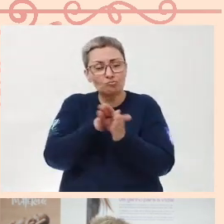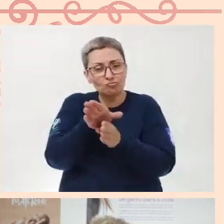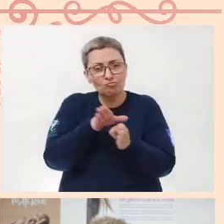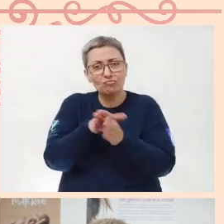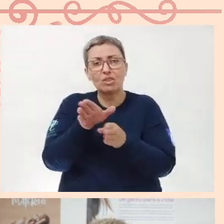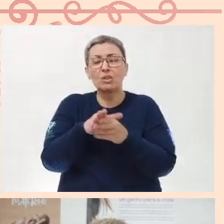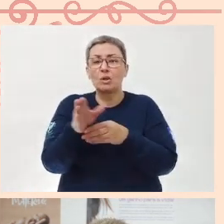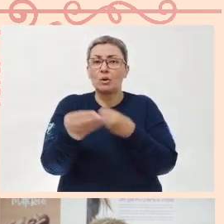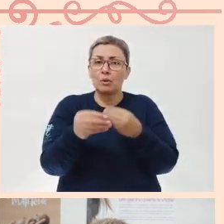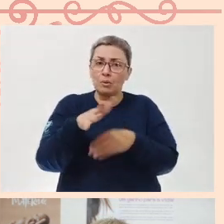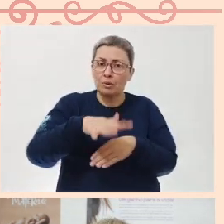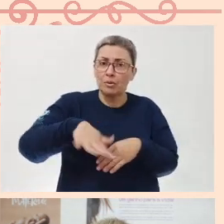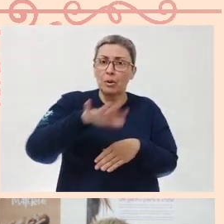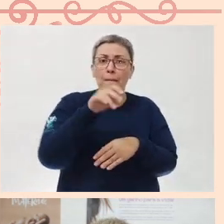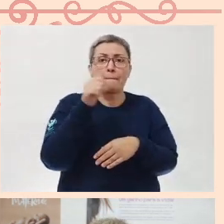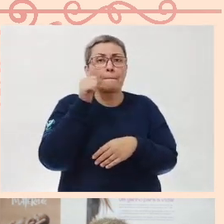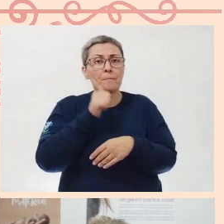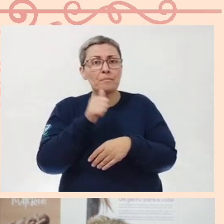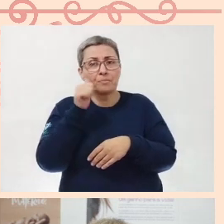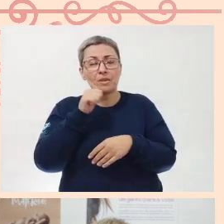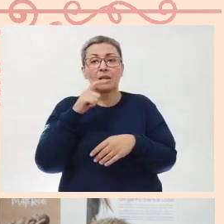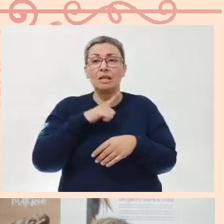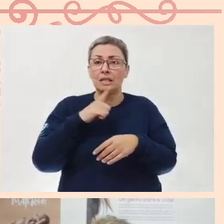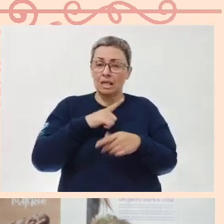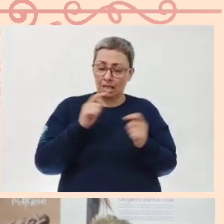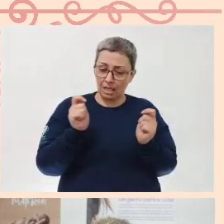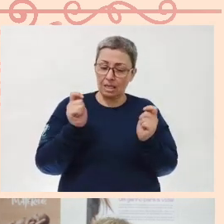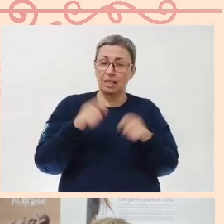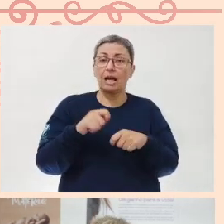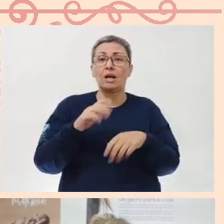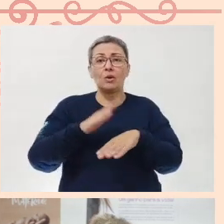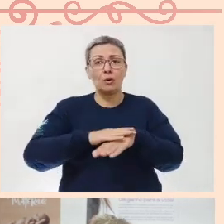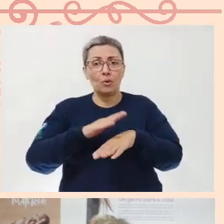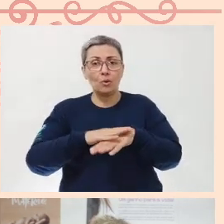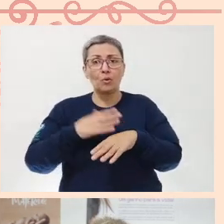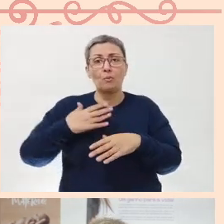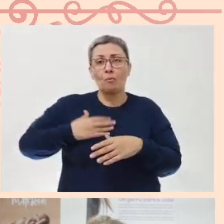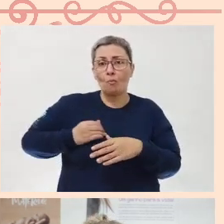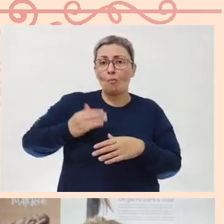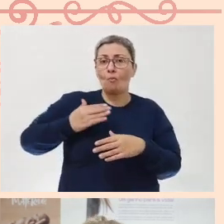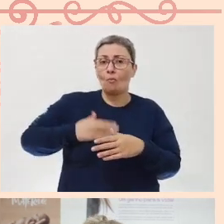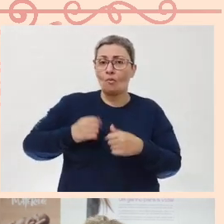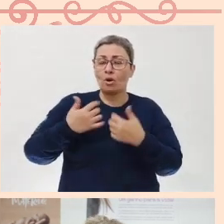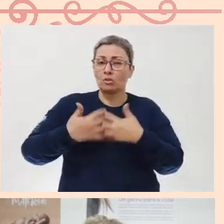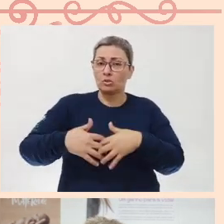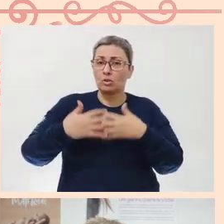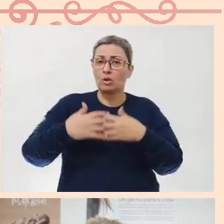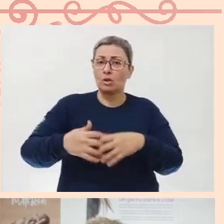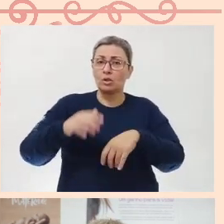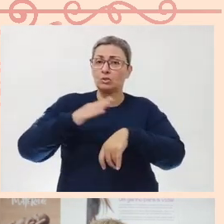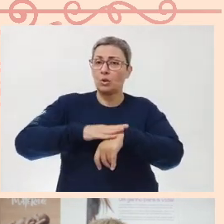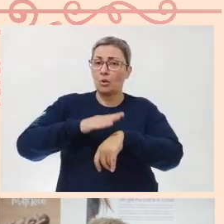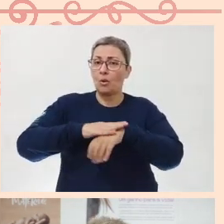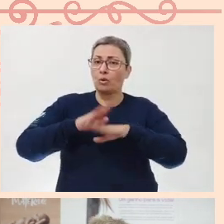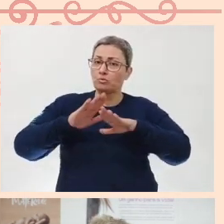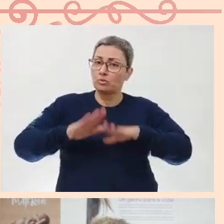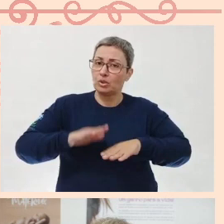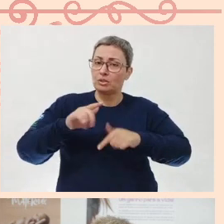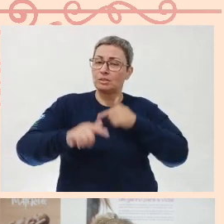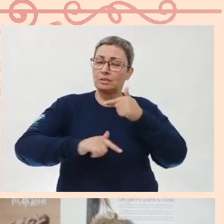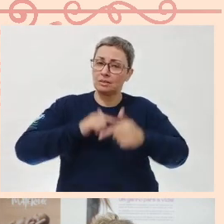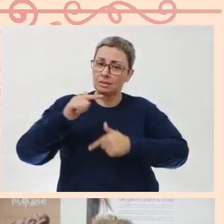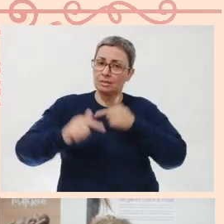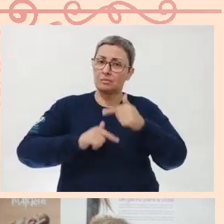dos funcionários para que as mulheres tivessem condições de realizar a ordenha das mamas durante